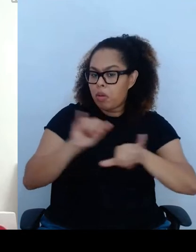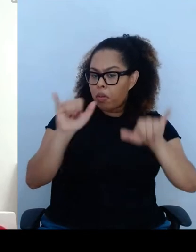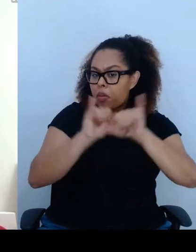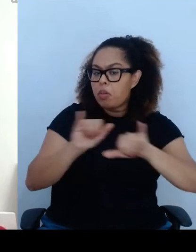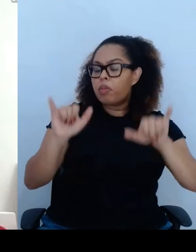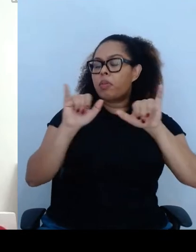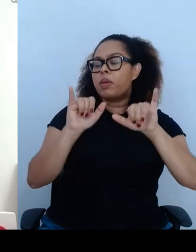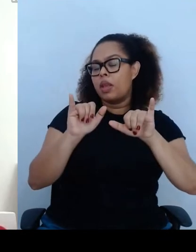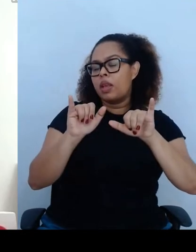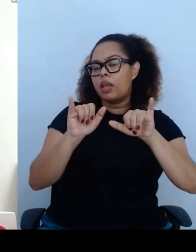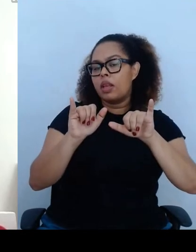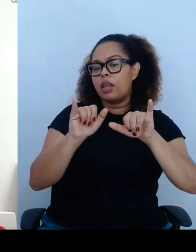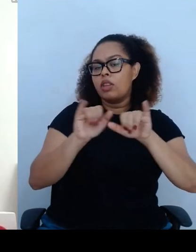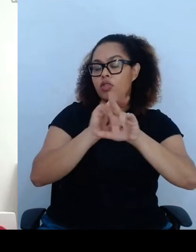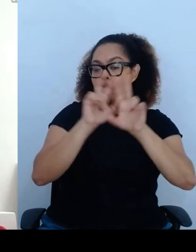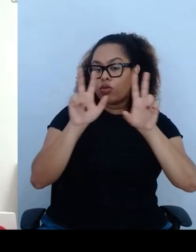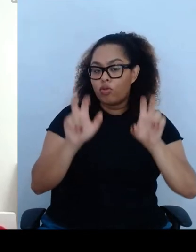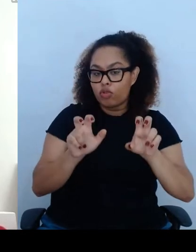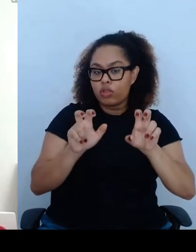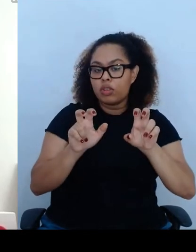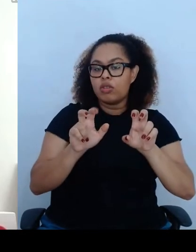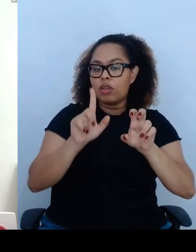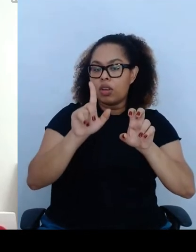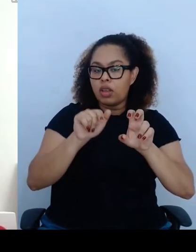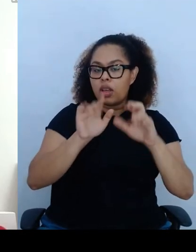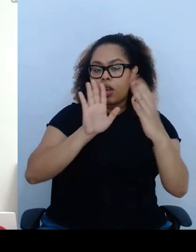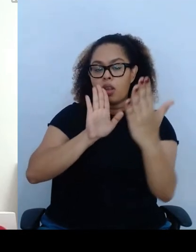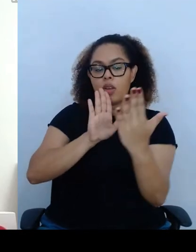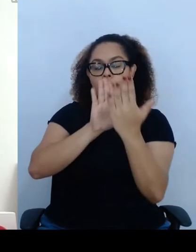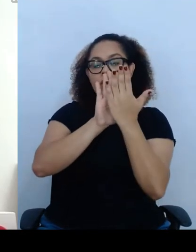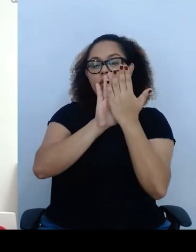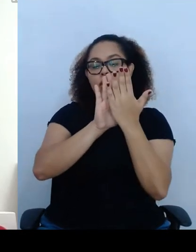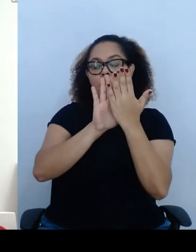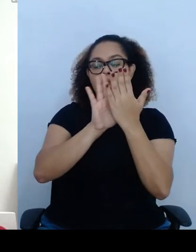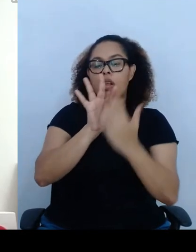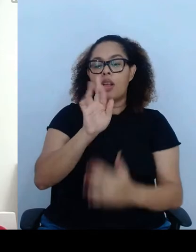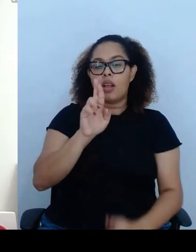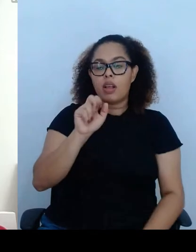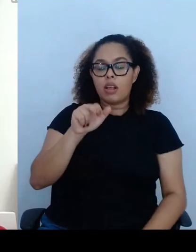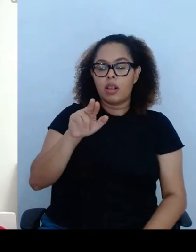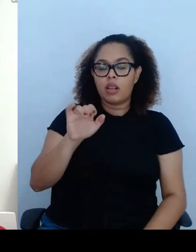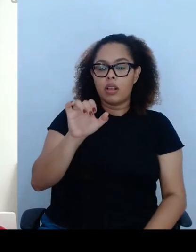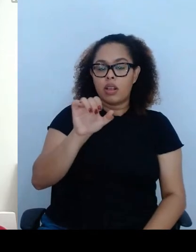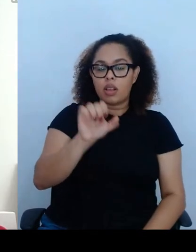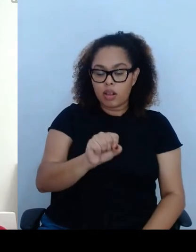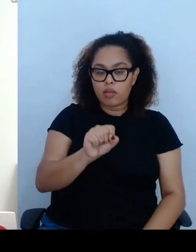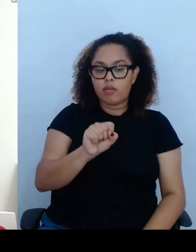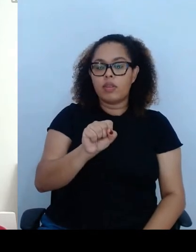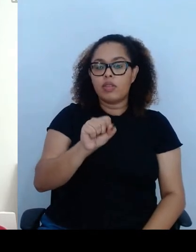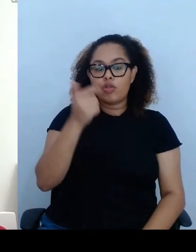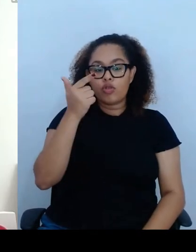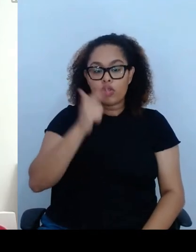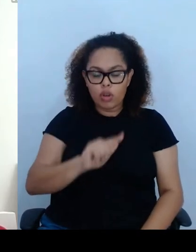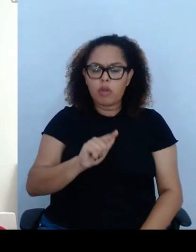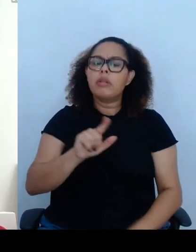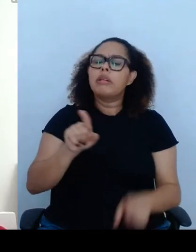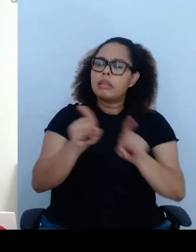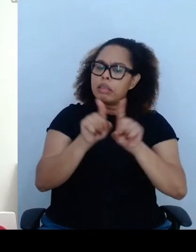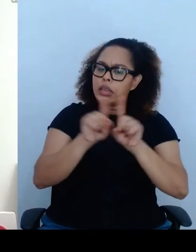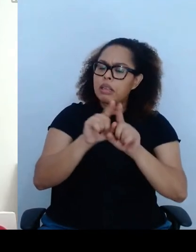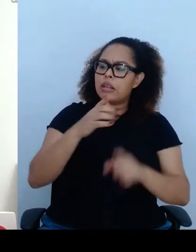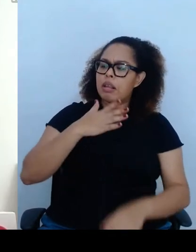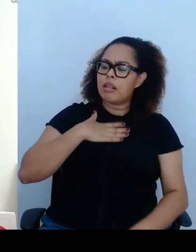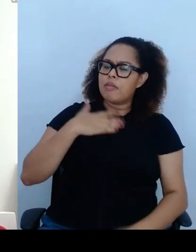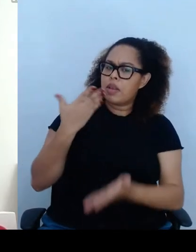deles tinha esse título que era o enfrentando Francis Bacon mais uma vez eu dei aula sobre bacon também ao longo da minha carreira